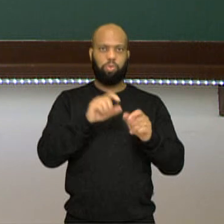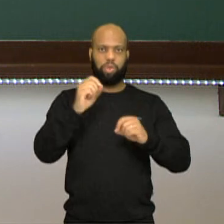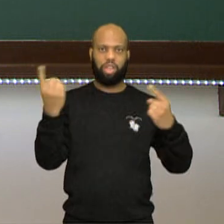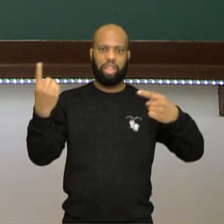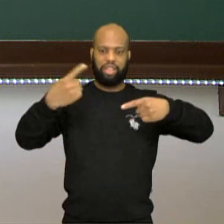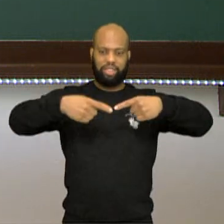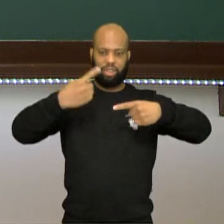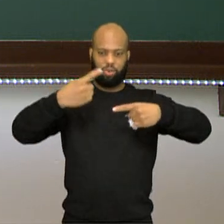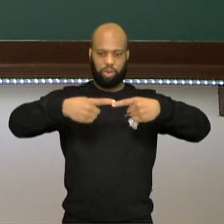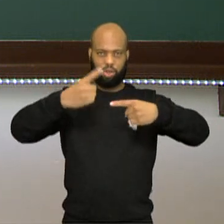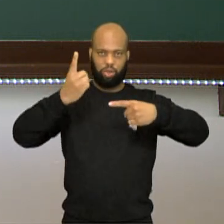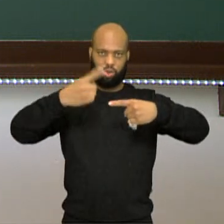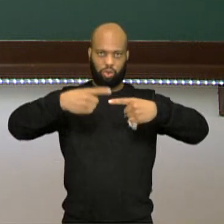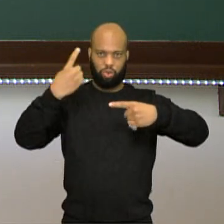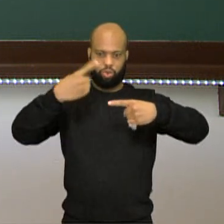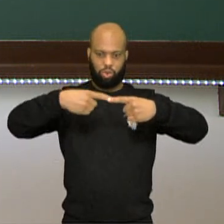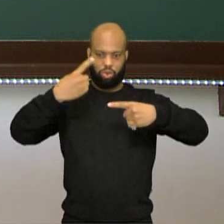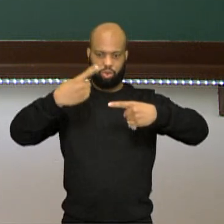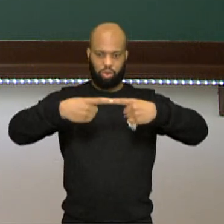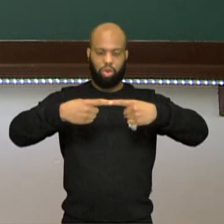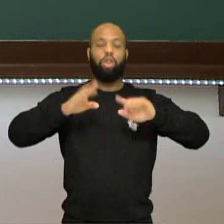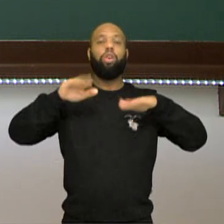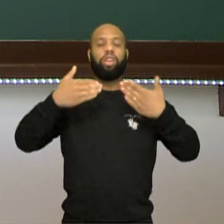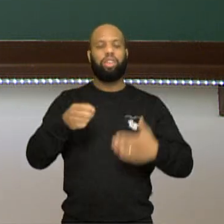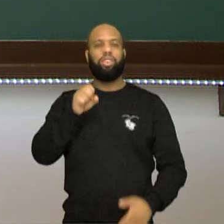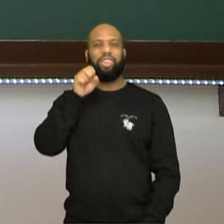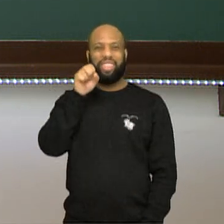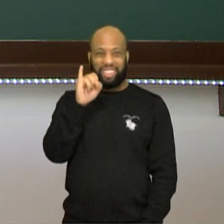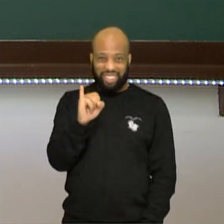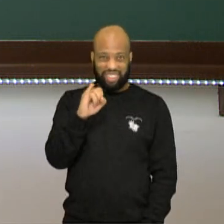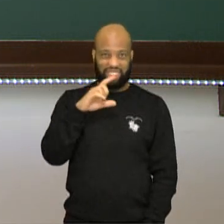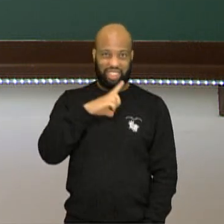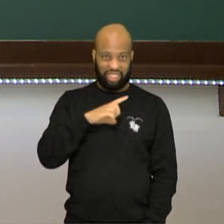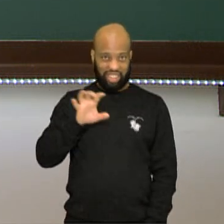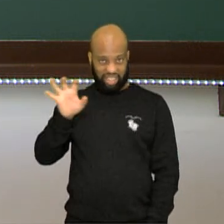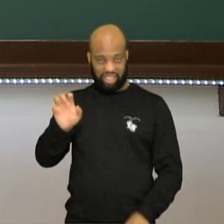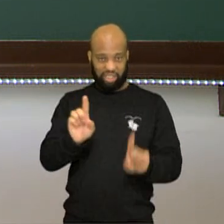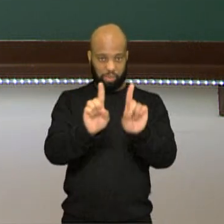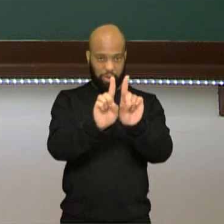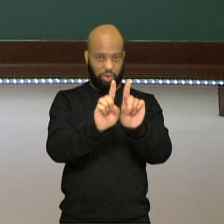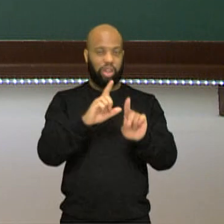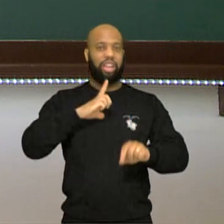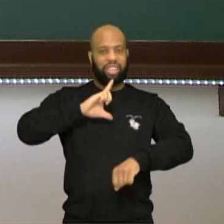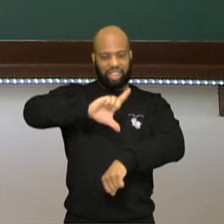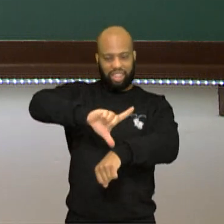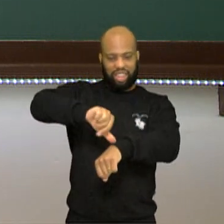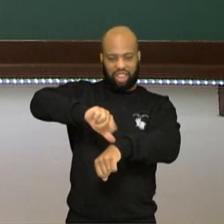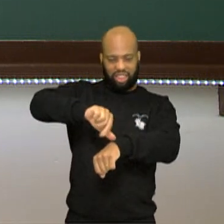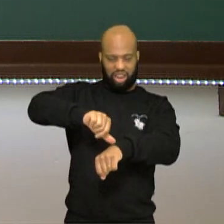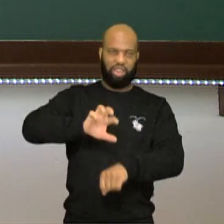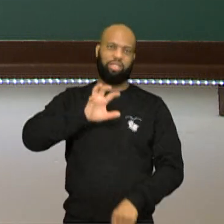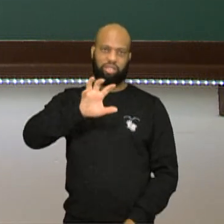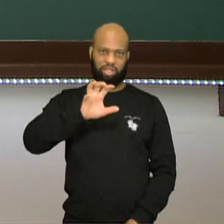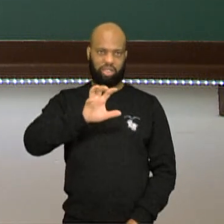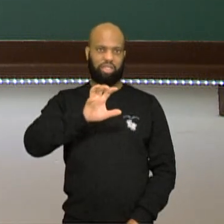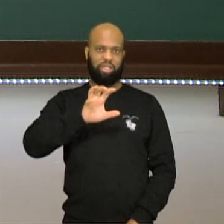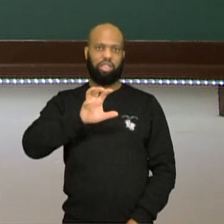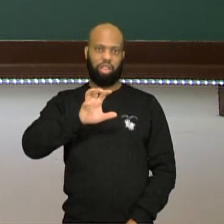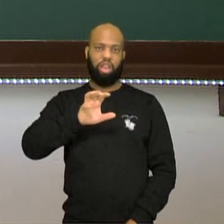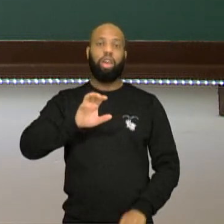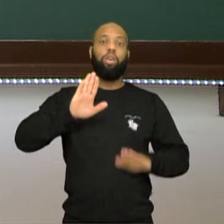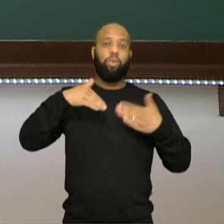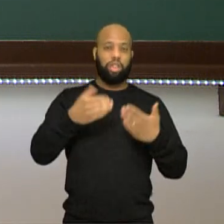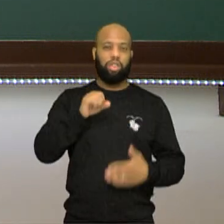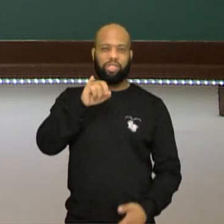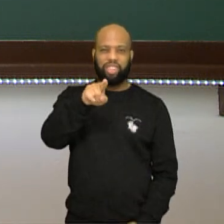um atraso no carregamento do circuito. E também, quando você desliga o circuito, que alguém já deve ter visto isso no